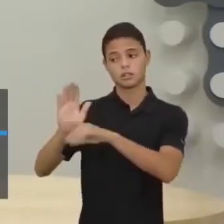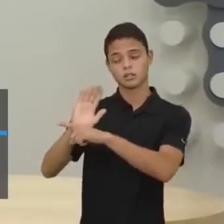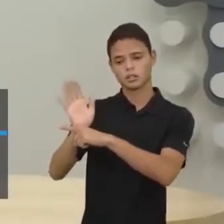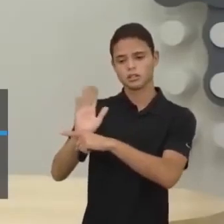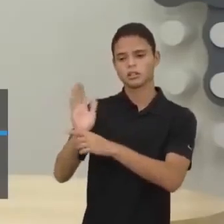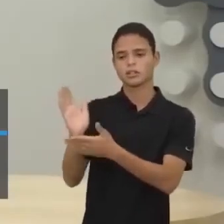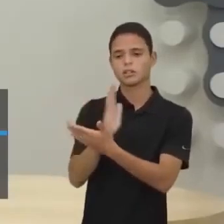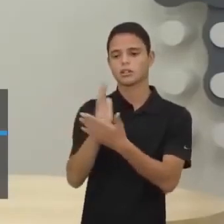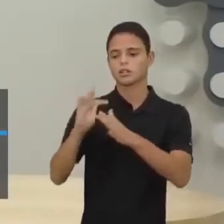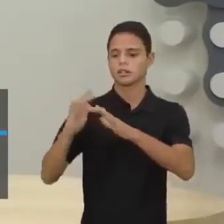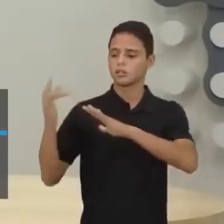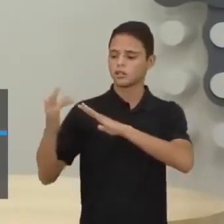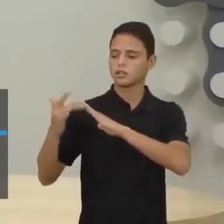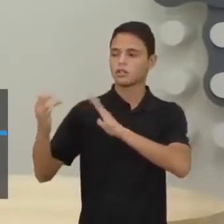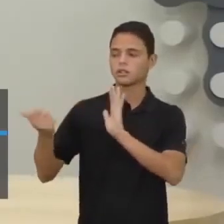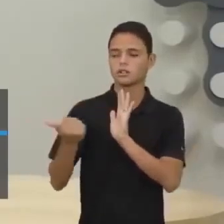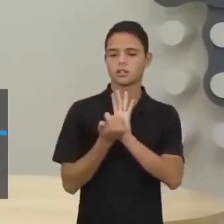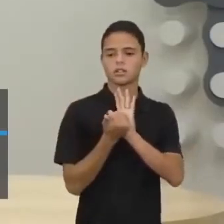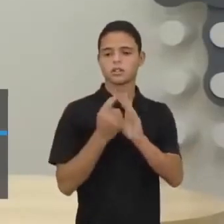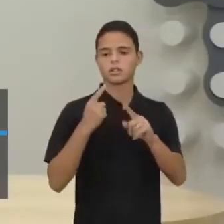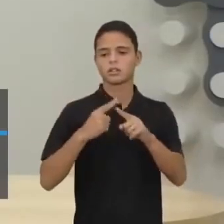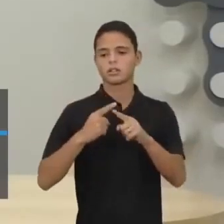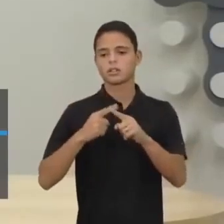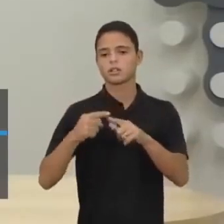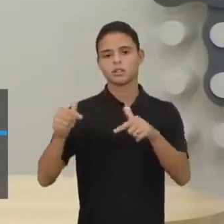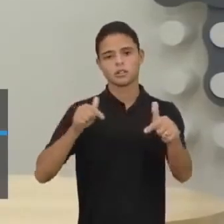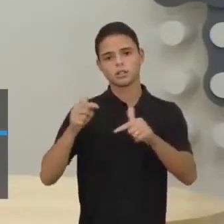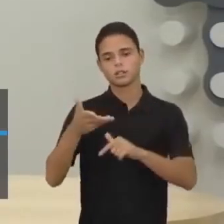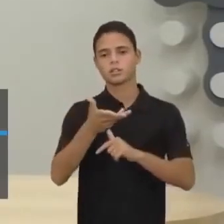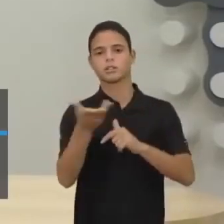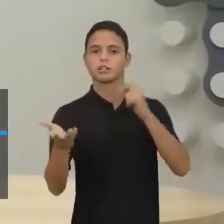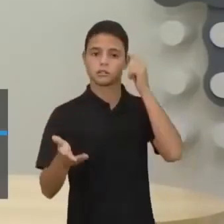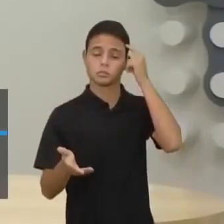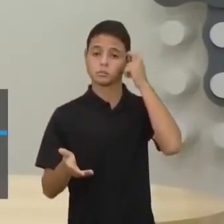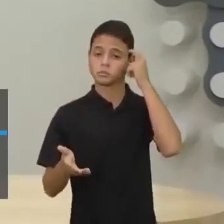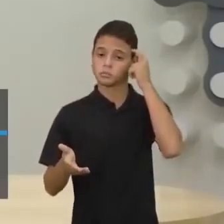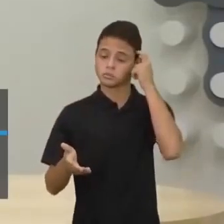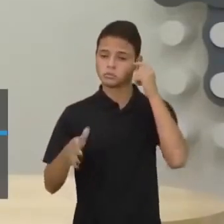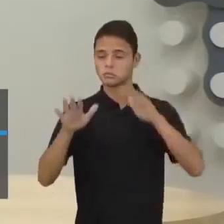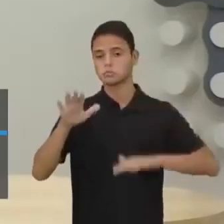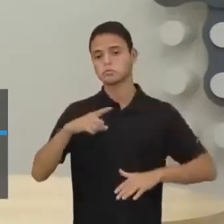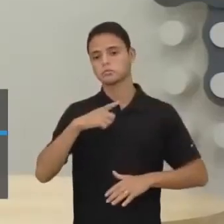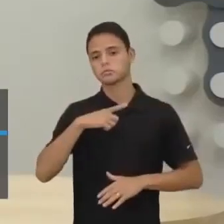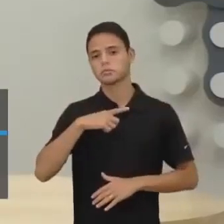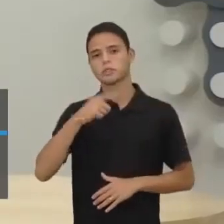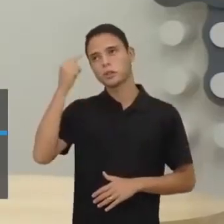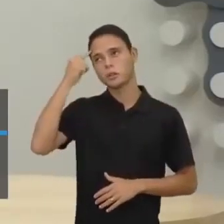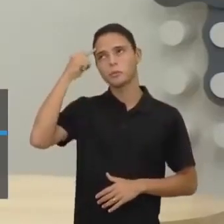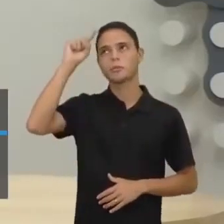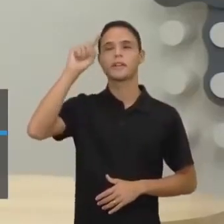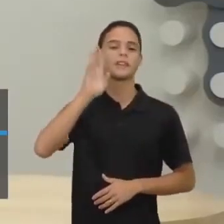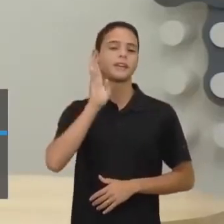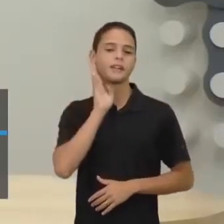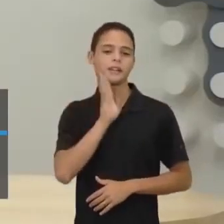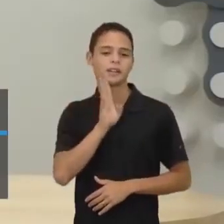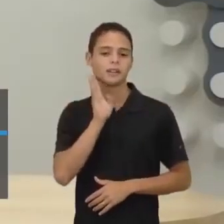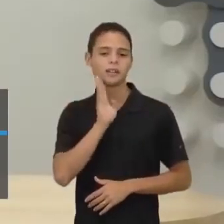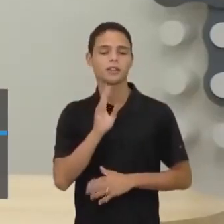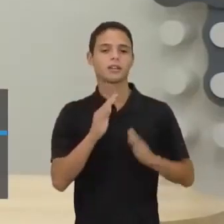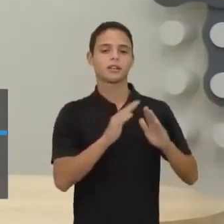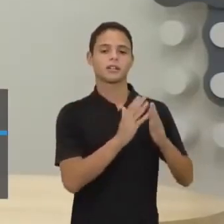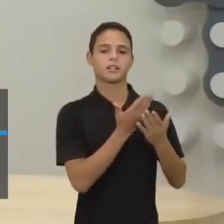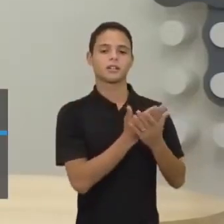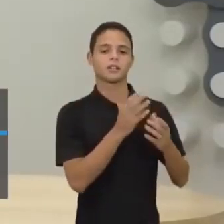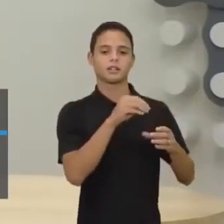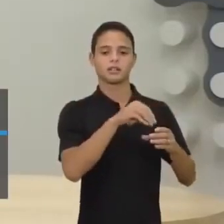sociais, porque a gente dá visibilidade ao trabalho de vocês. Às vezes tem uma ideia tão legal acontecendo aí na comunidade escolar, e